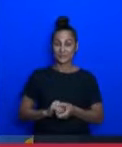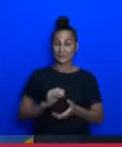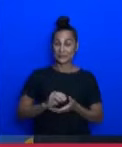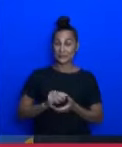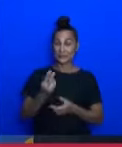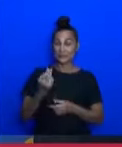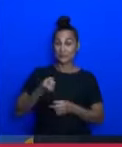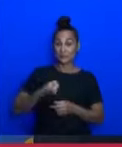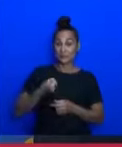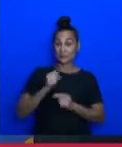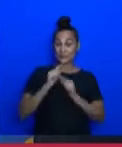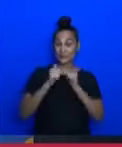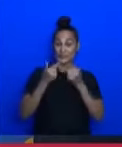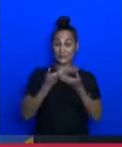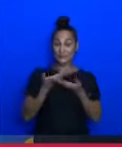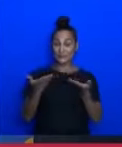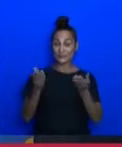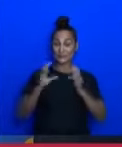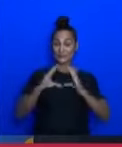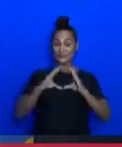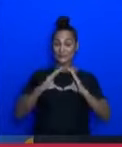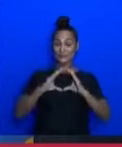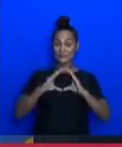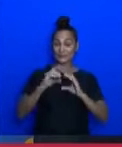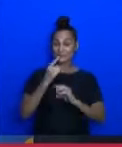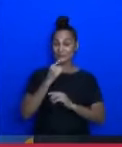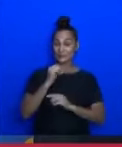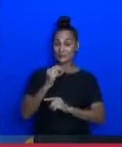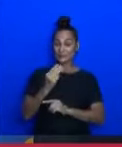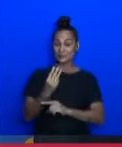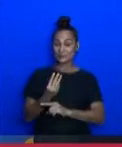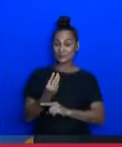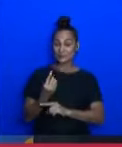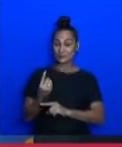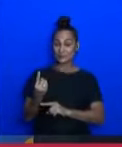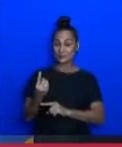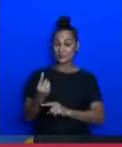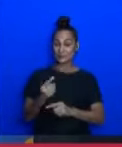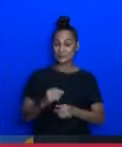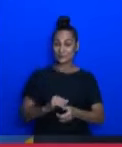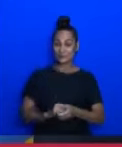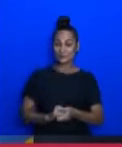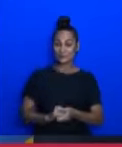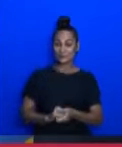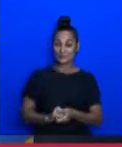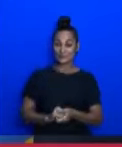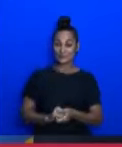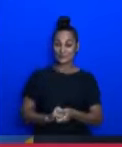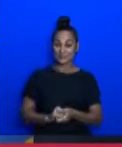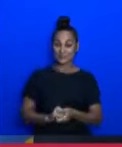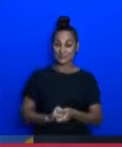Ainda faltam 2 números. Boa sorte. Bola vermelha 31. Vermelha número 31.